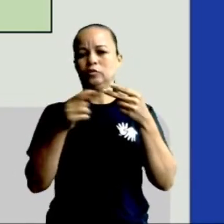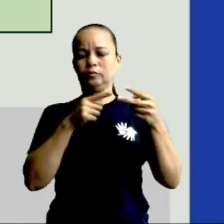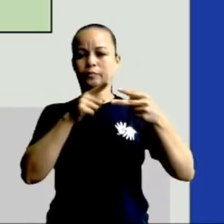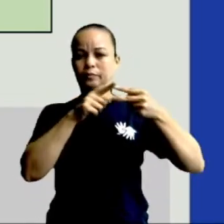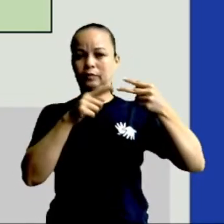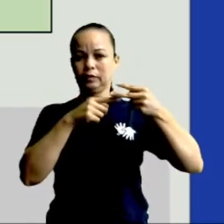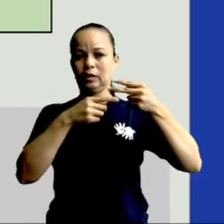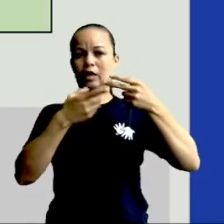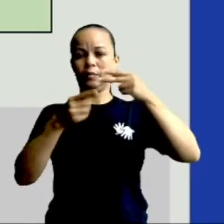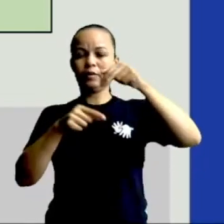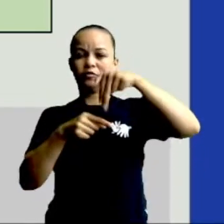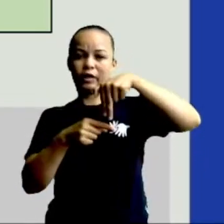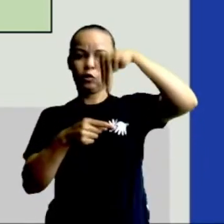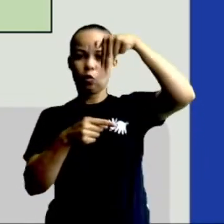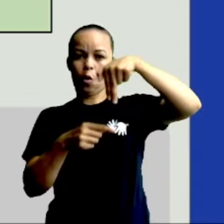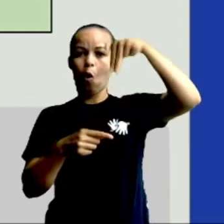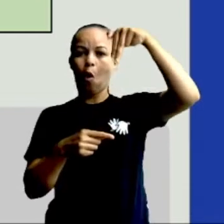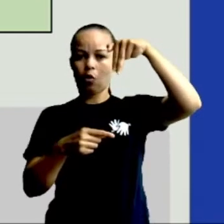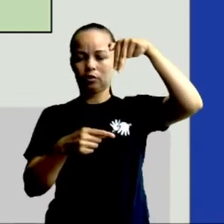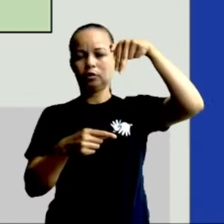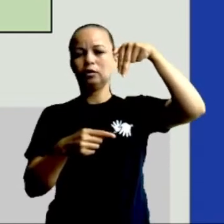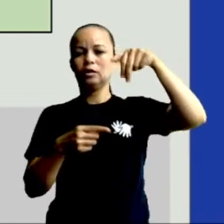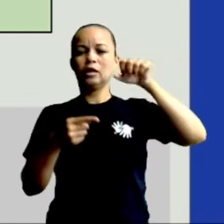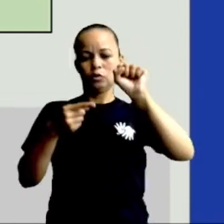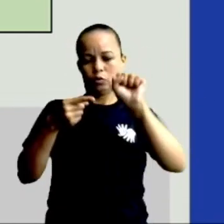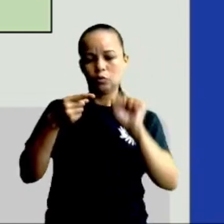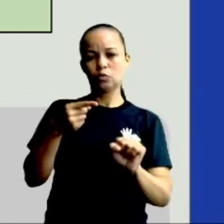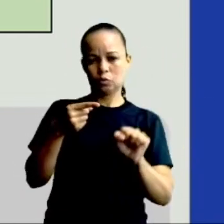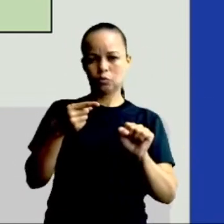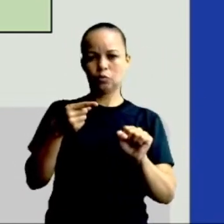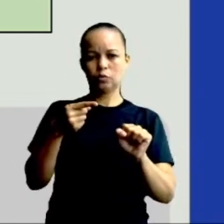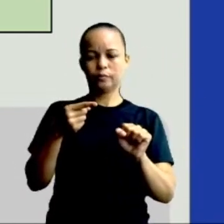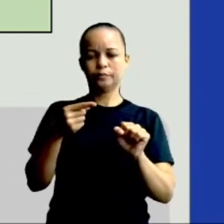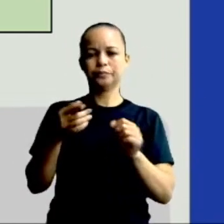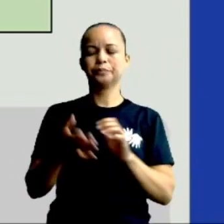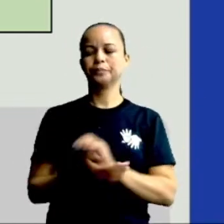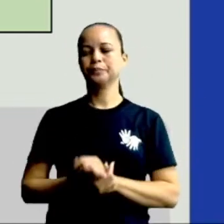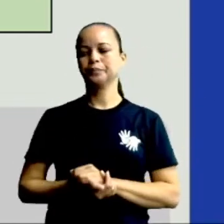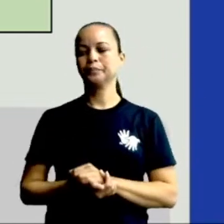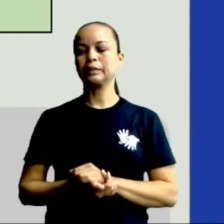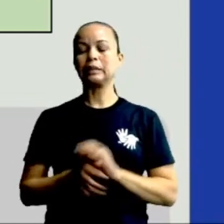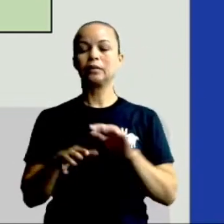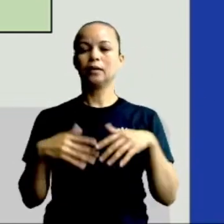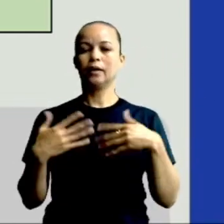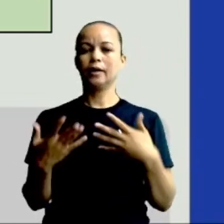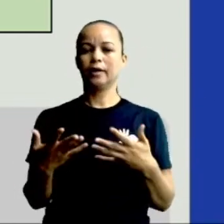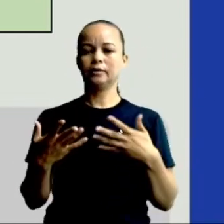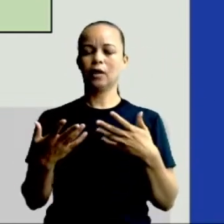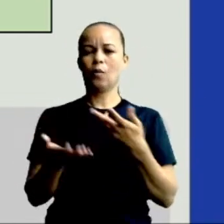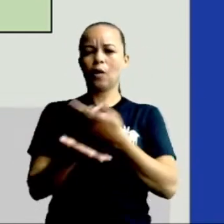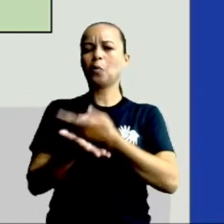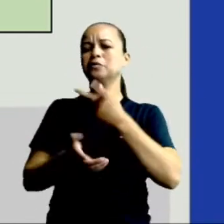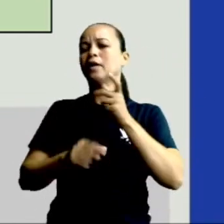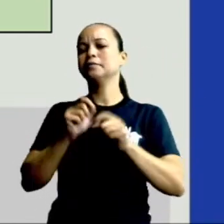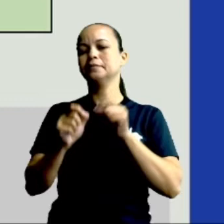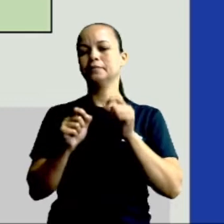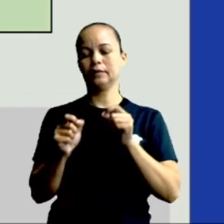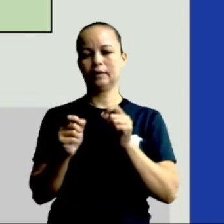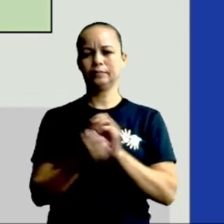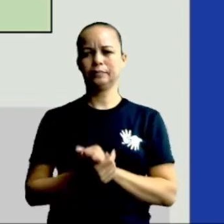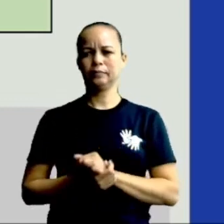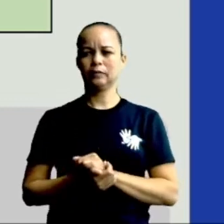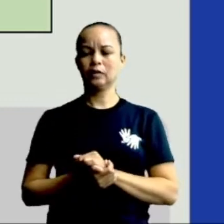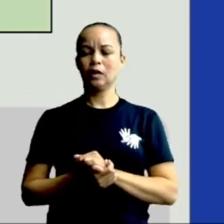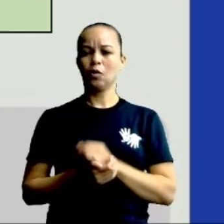do globo, hemisfério norte é a parte de cima e hemisfério sul a parte de baixo. Então, isso o que é que acontece?